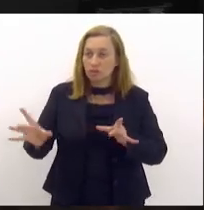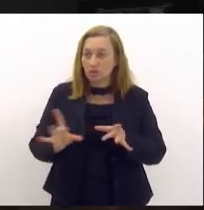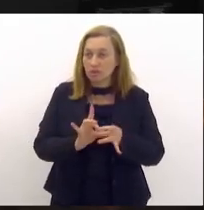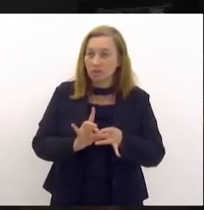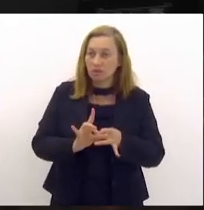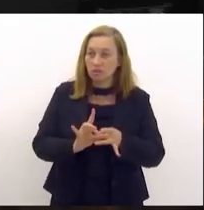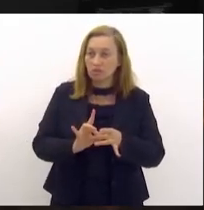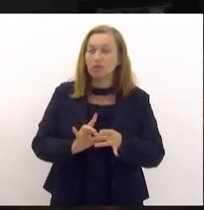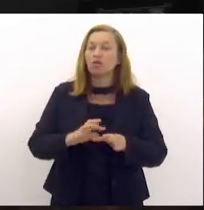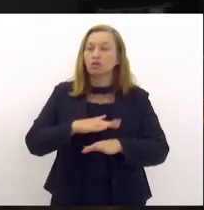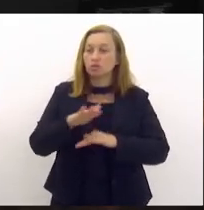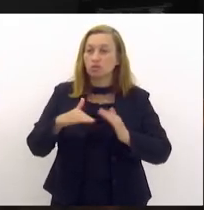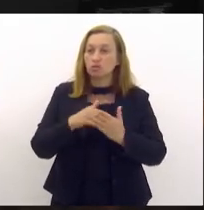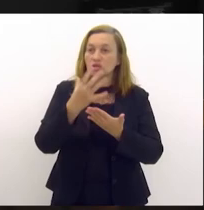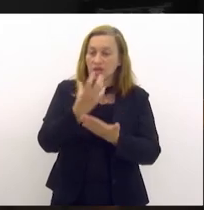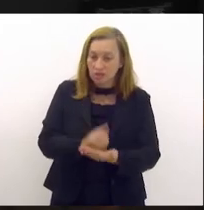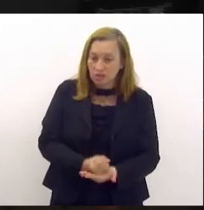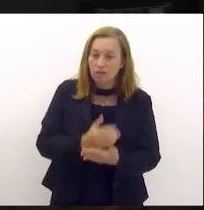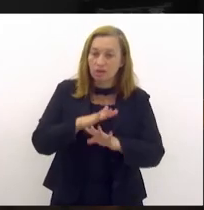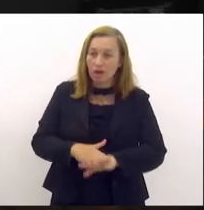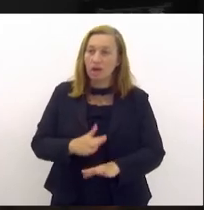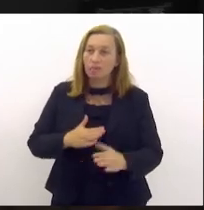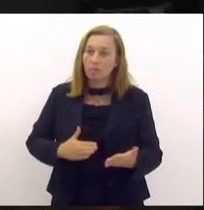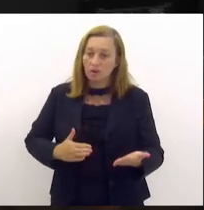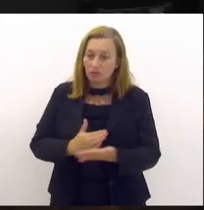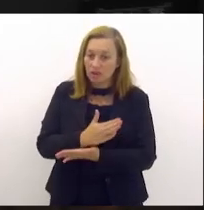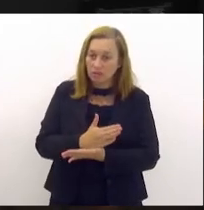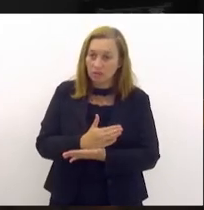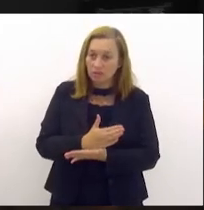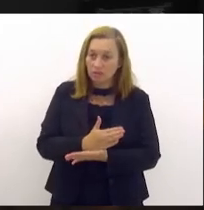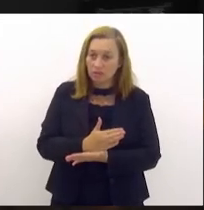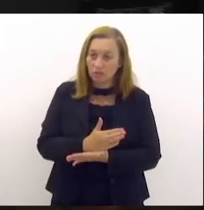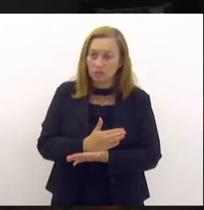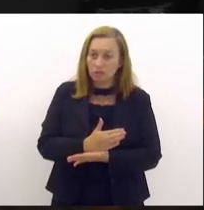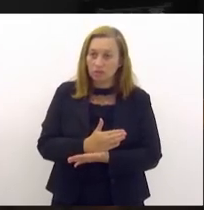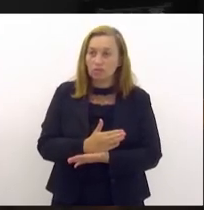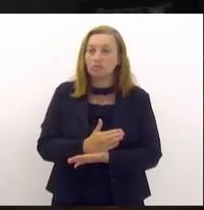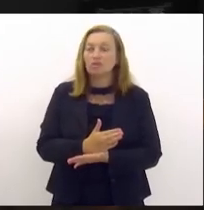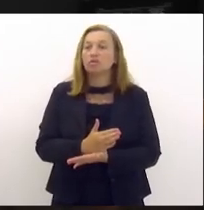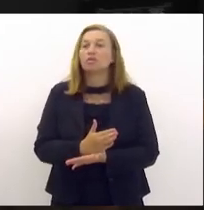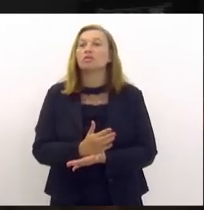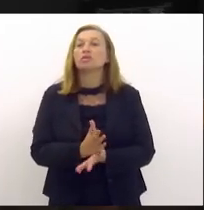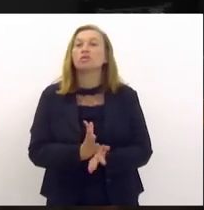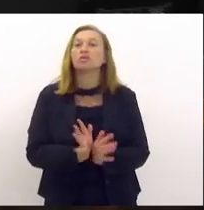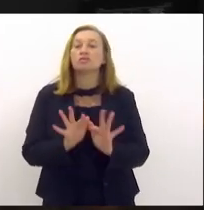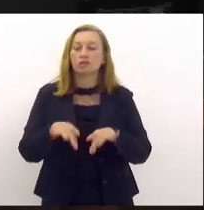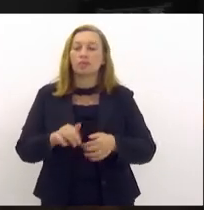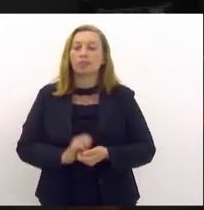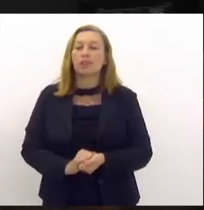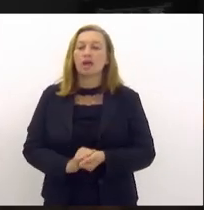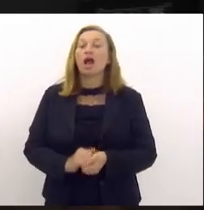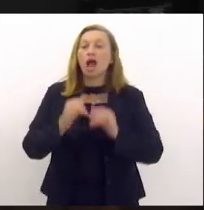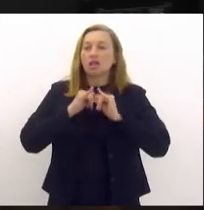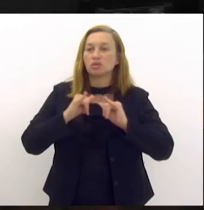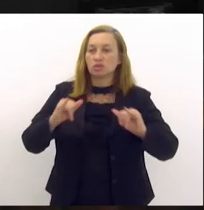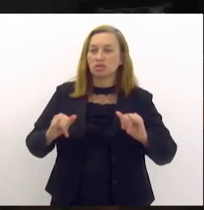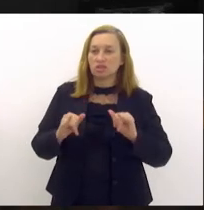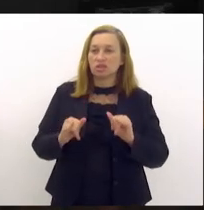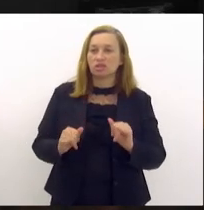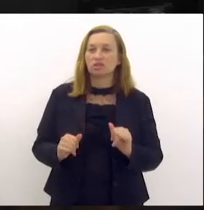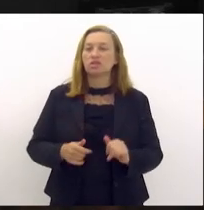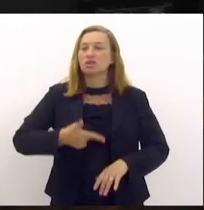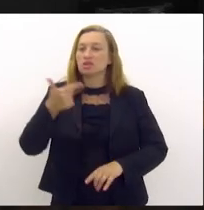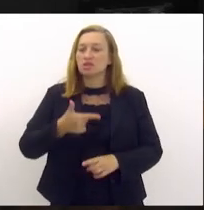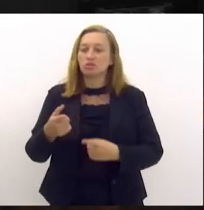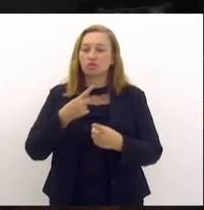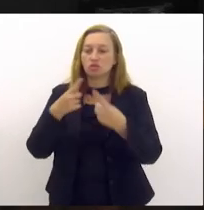emendado. Senhores que aprovam, permaneçam como estão. Aprovado. Vai a redação final. Anuncio em tramitação ordinária em